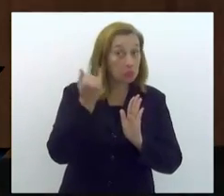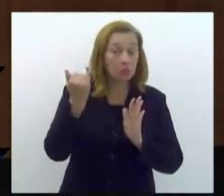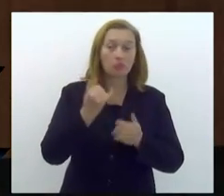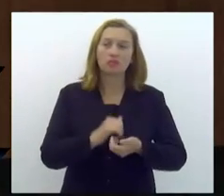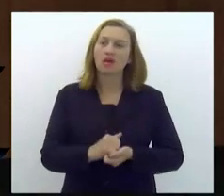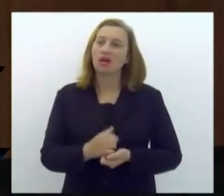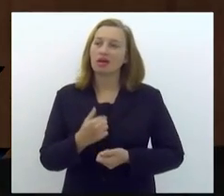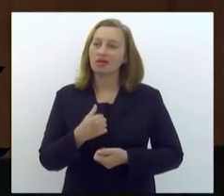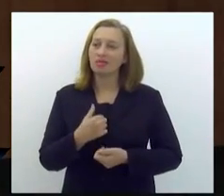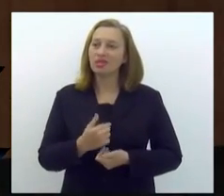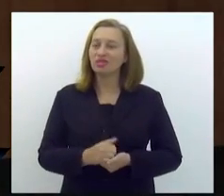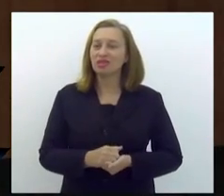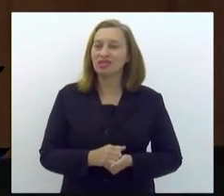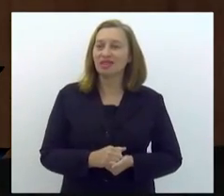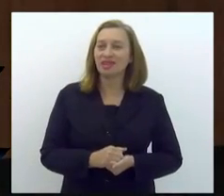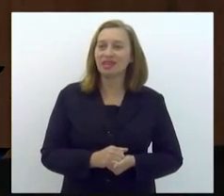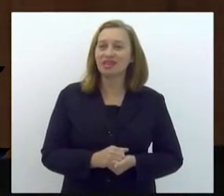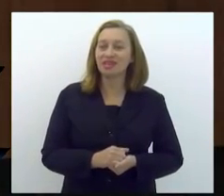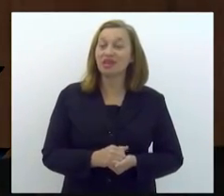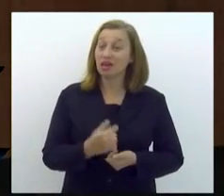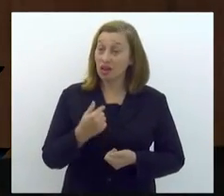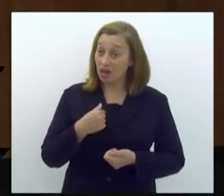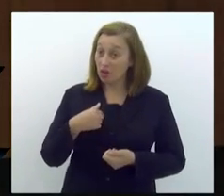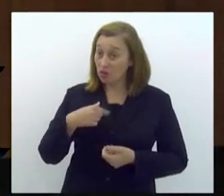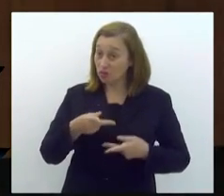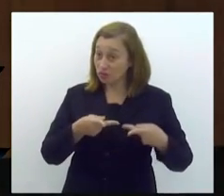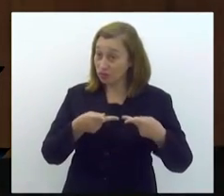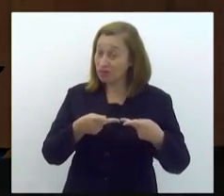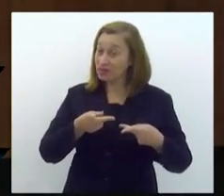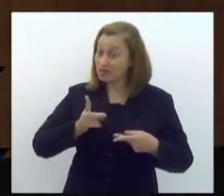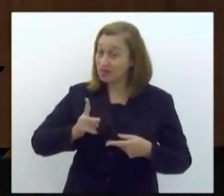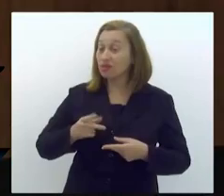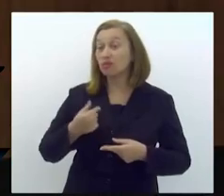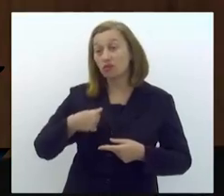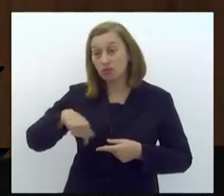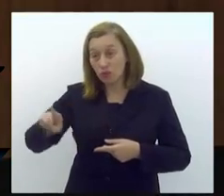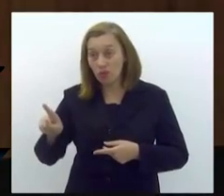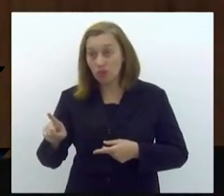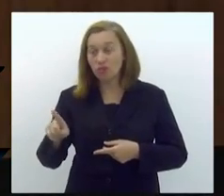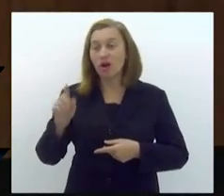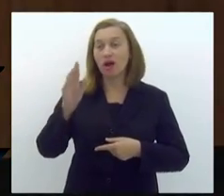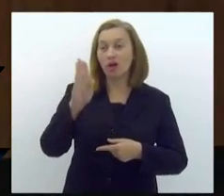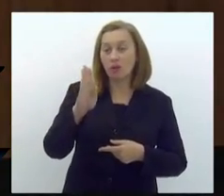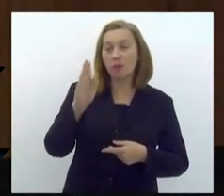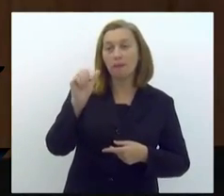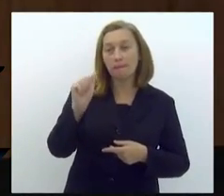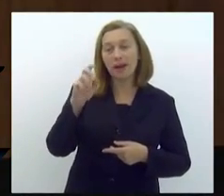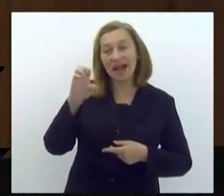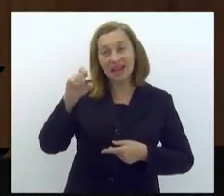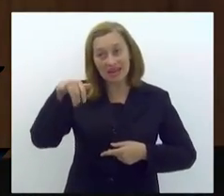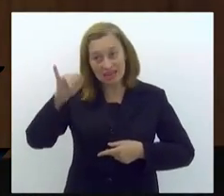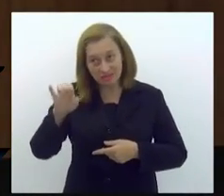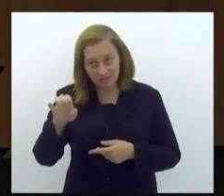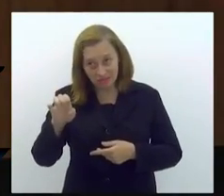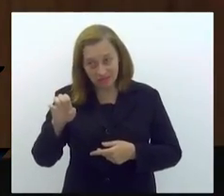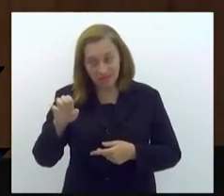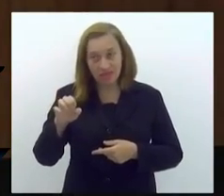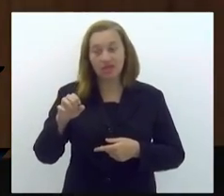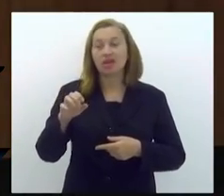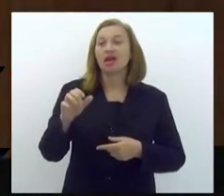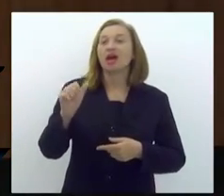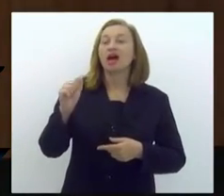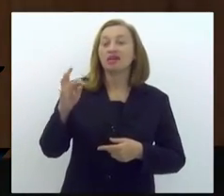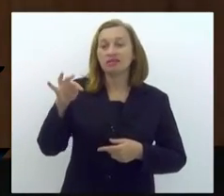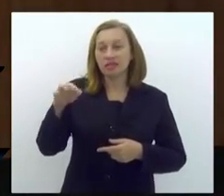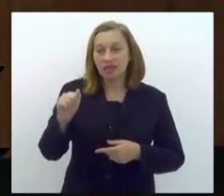eu mesmo frequento os bailes das antigas neste domingo estive